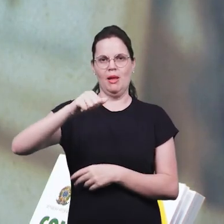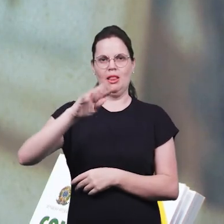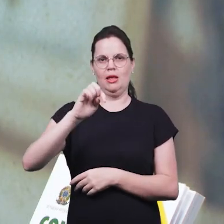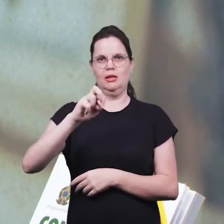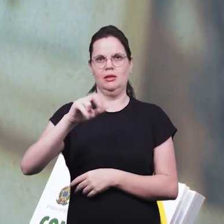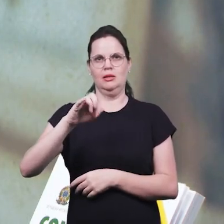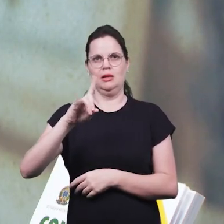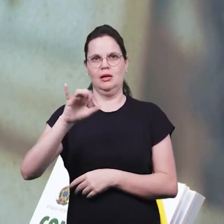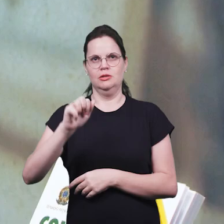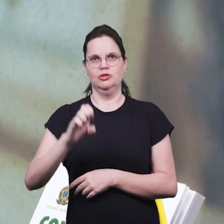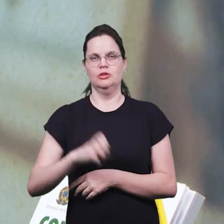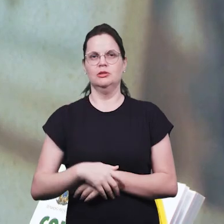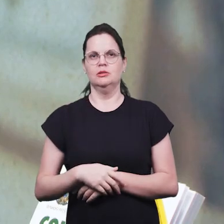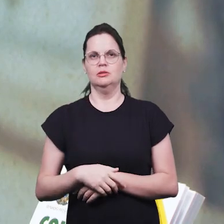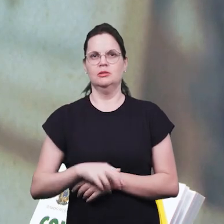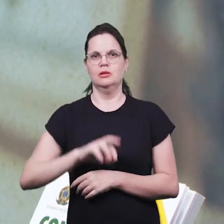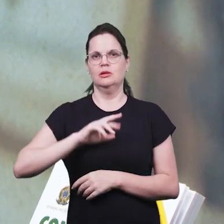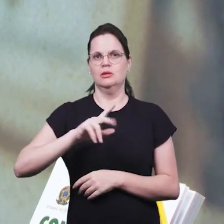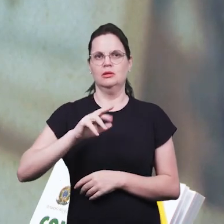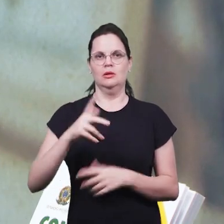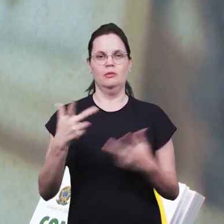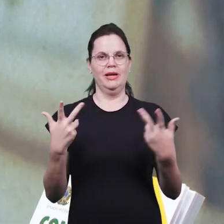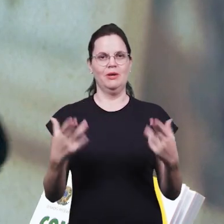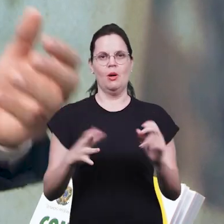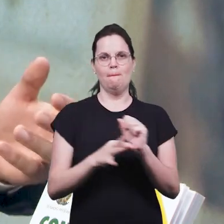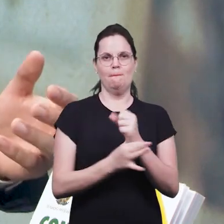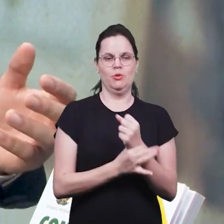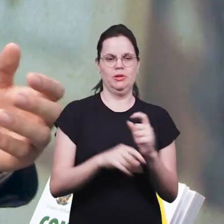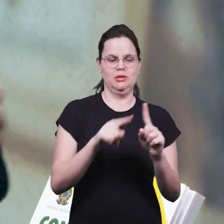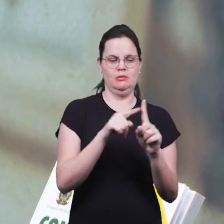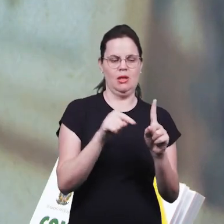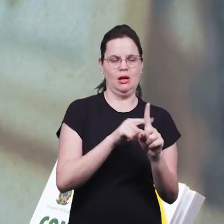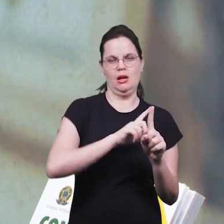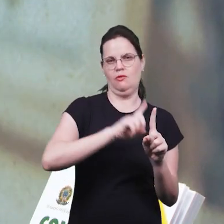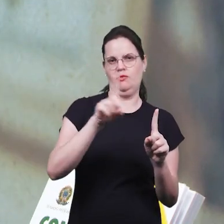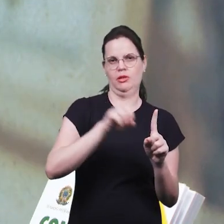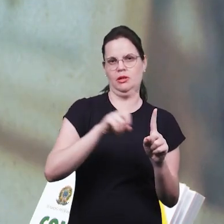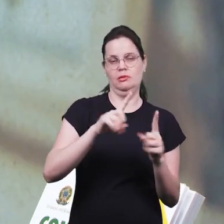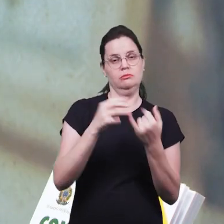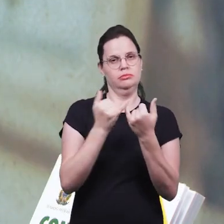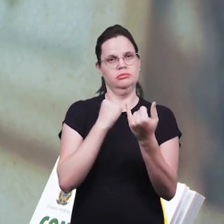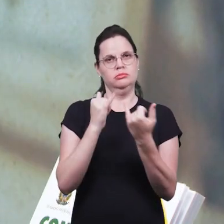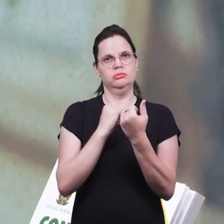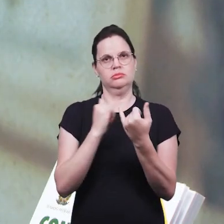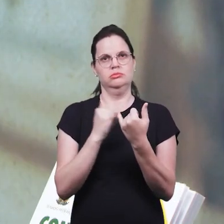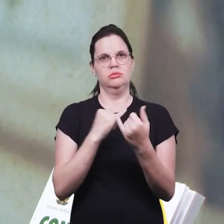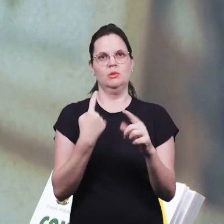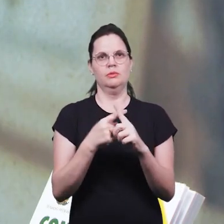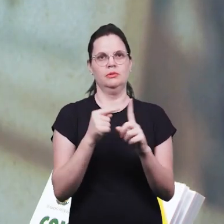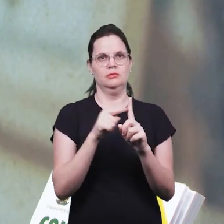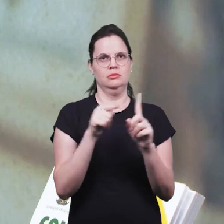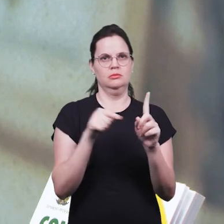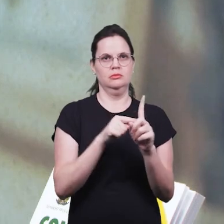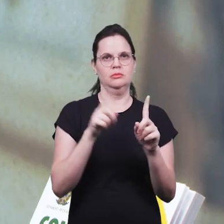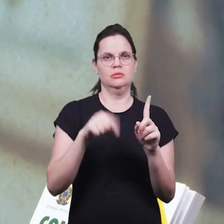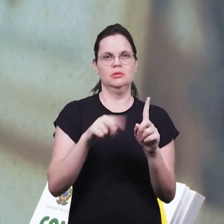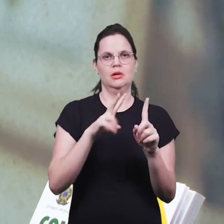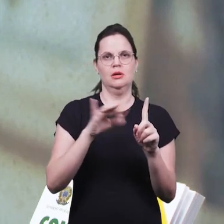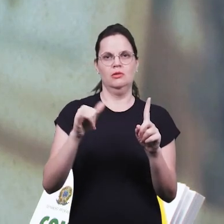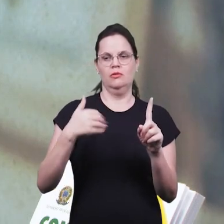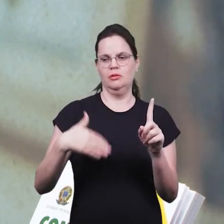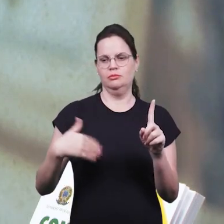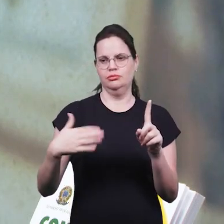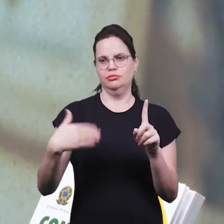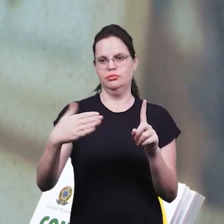maternidade, só que não vai ter a mesma proteção como de uma gestante, que vai perdurar, que uma gestante perduraria por toda